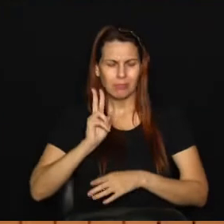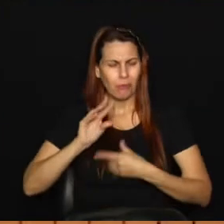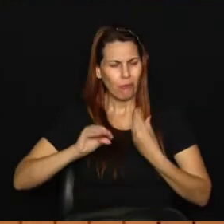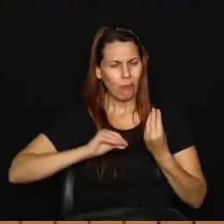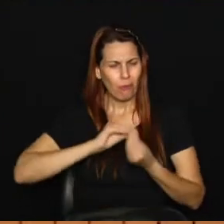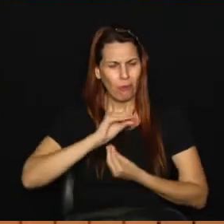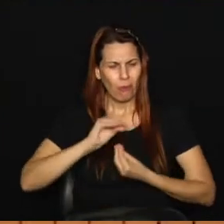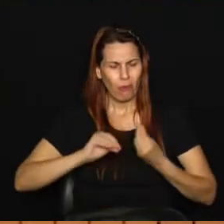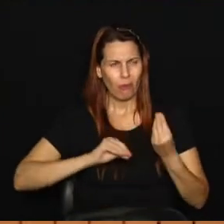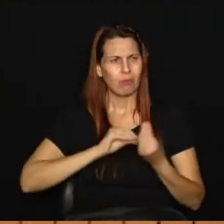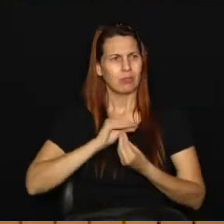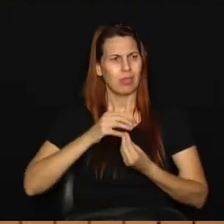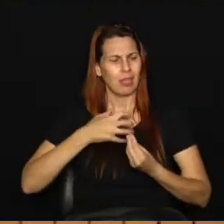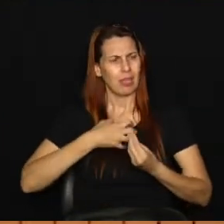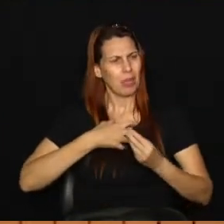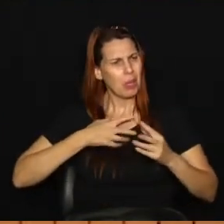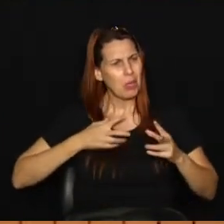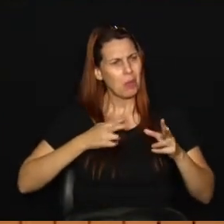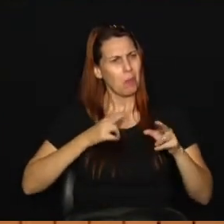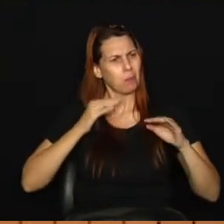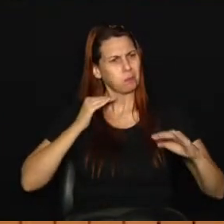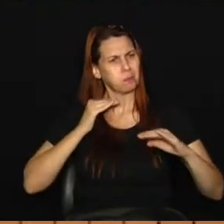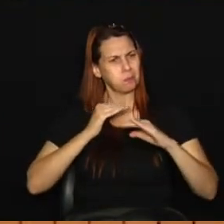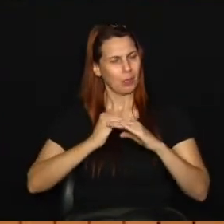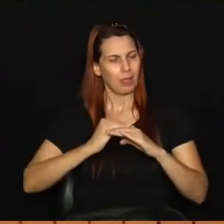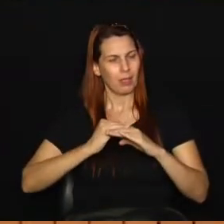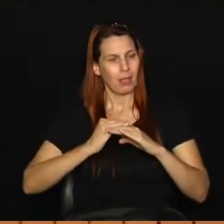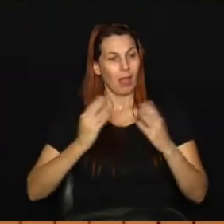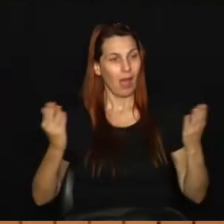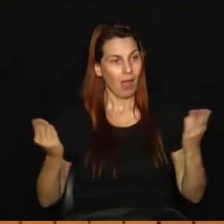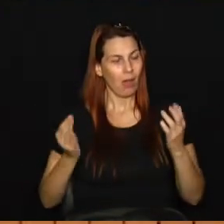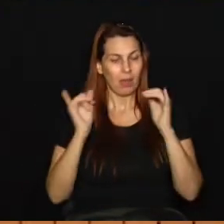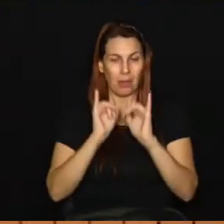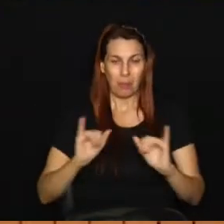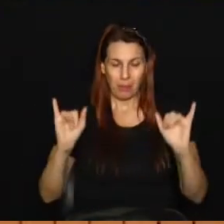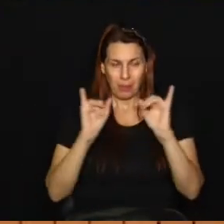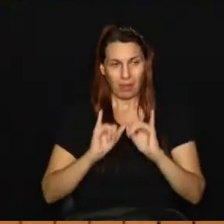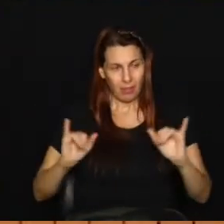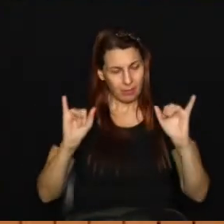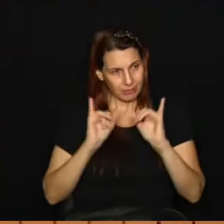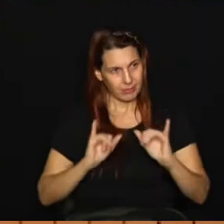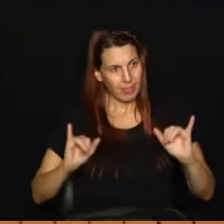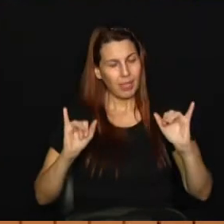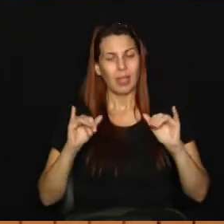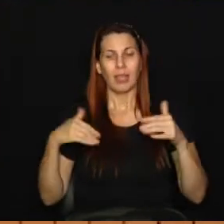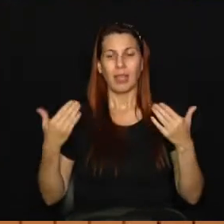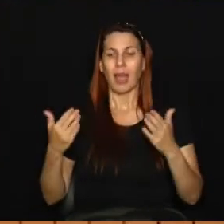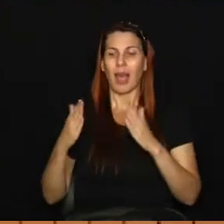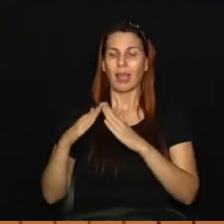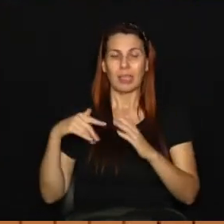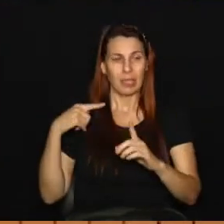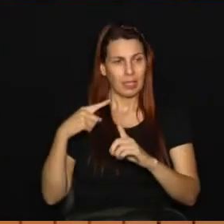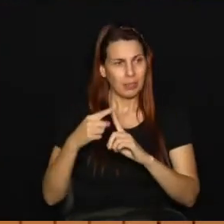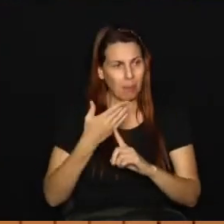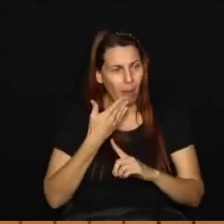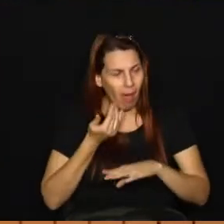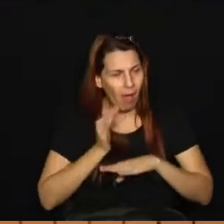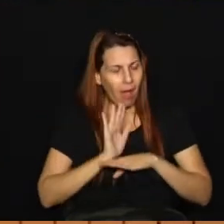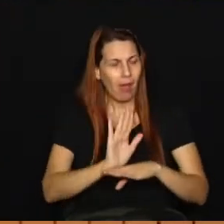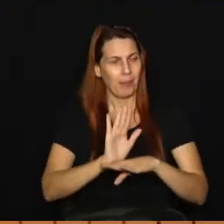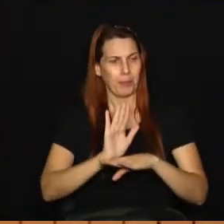de indiferente. E agora, ainda mais com a campanha da fraternidade, o apelo da igreja, não nos